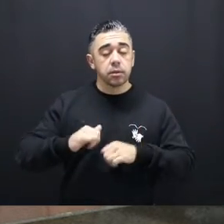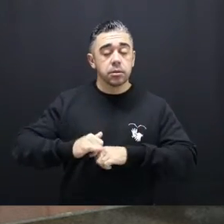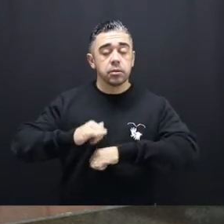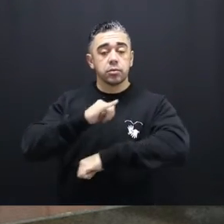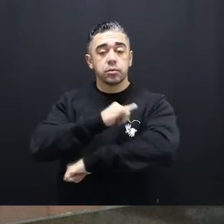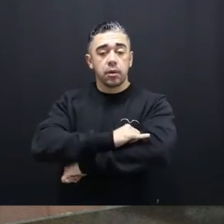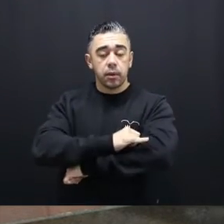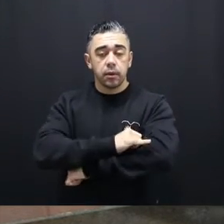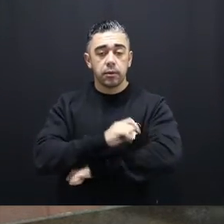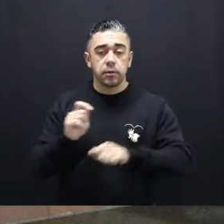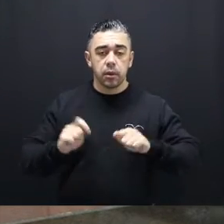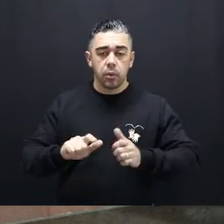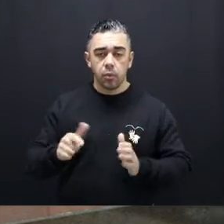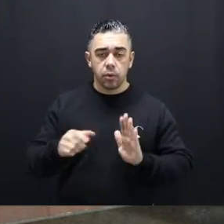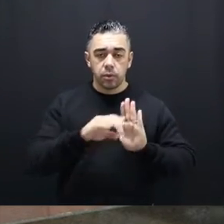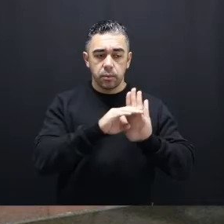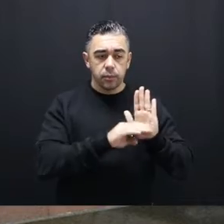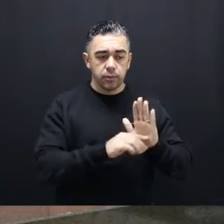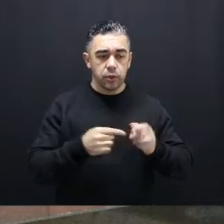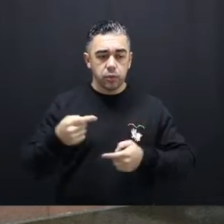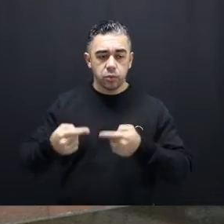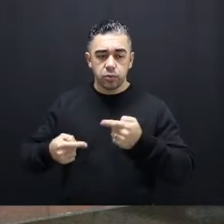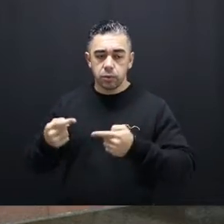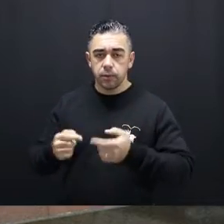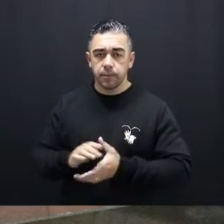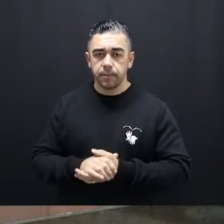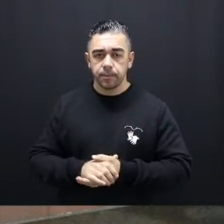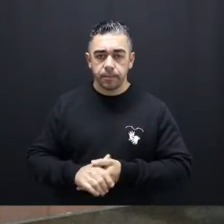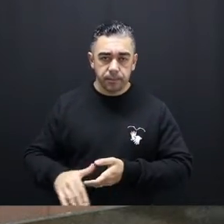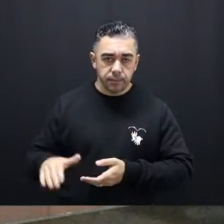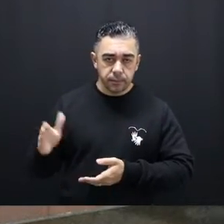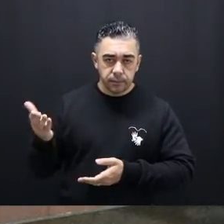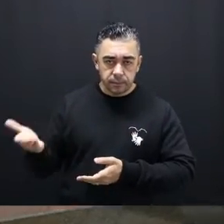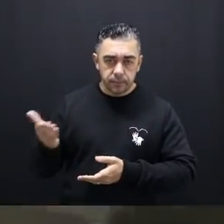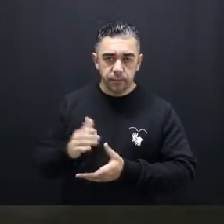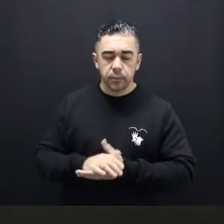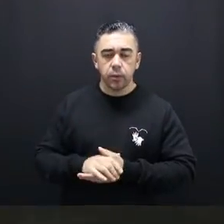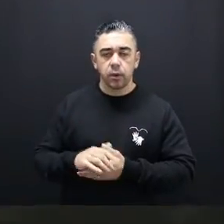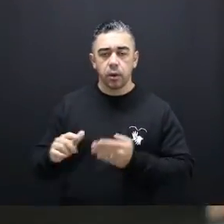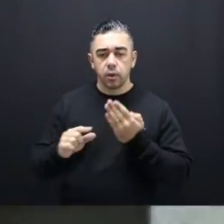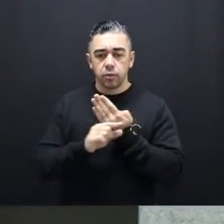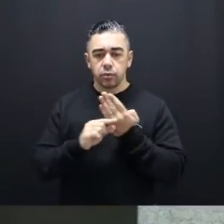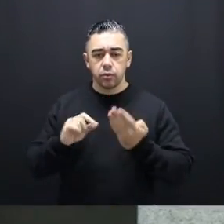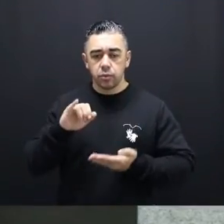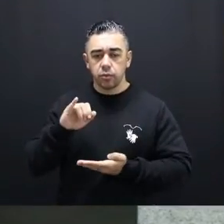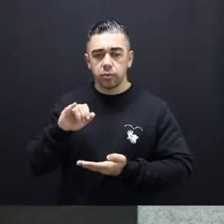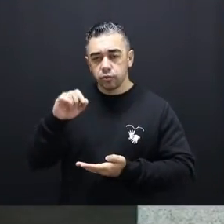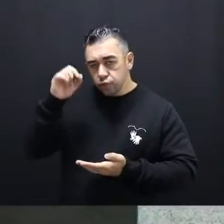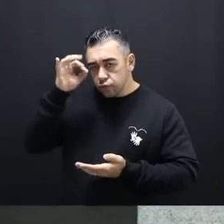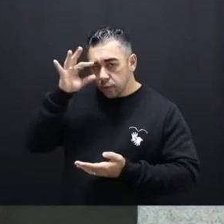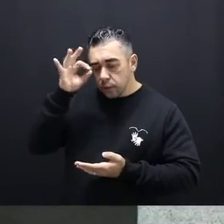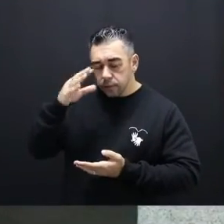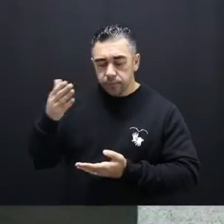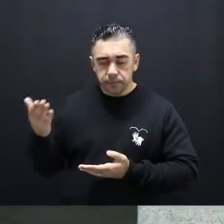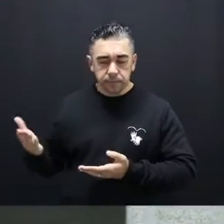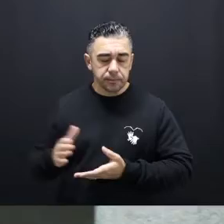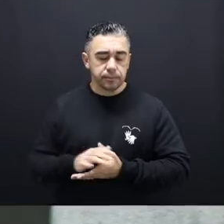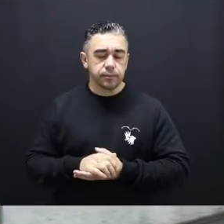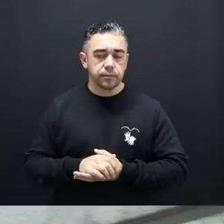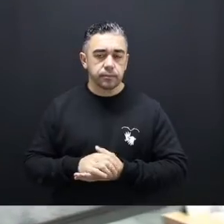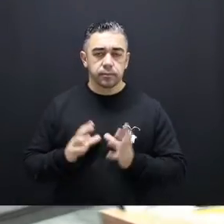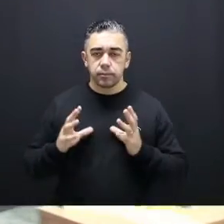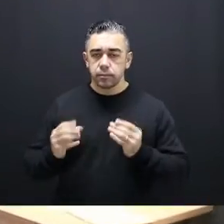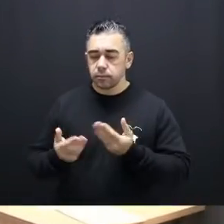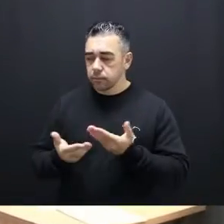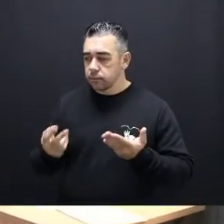outras providências colocamos em discussão a palavra Nobre Vereador autor do projeto Juliana Martins senhores vereadores